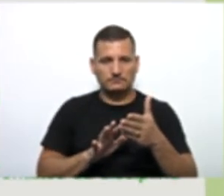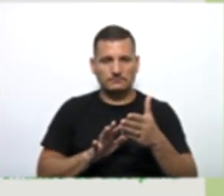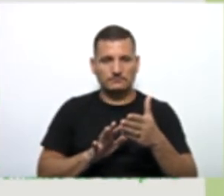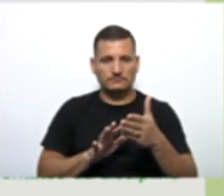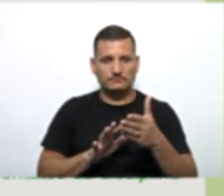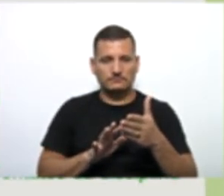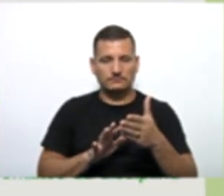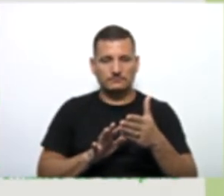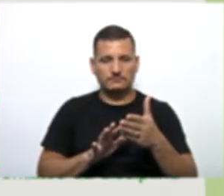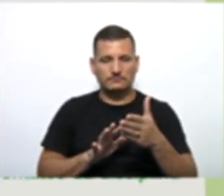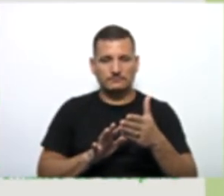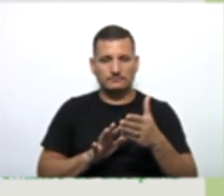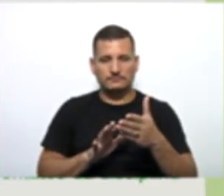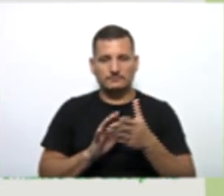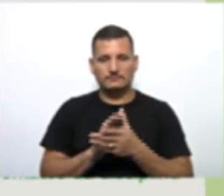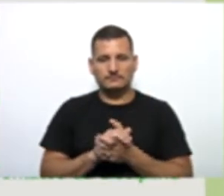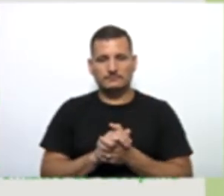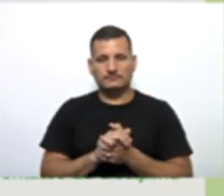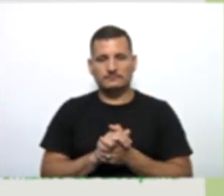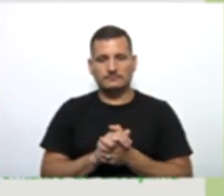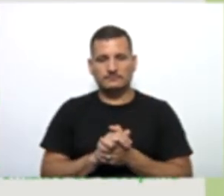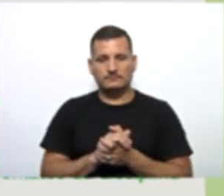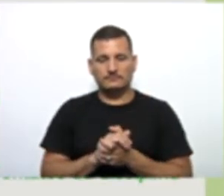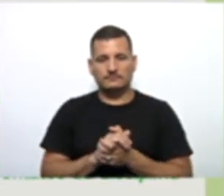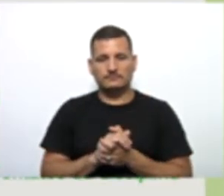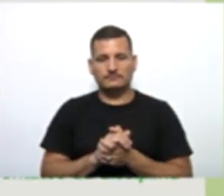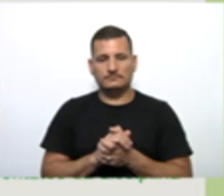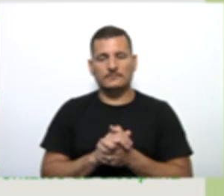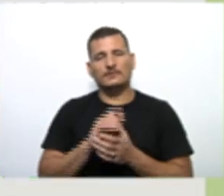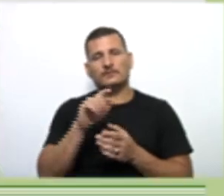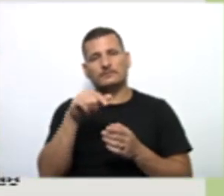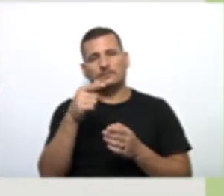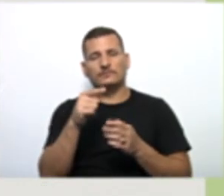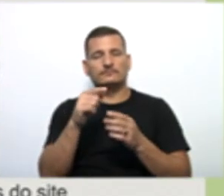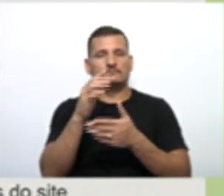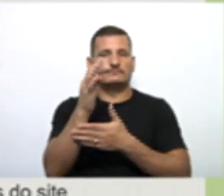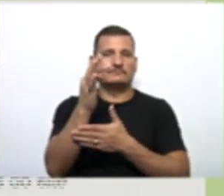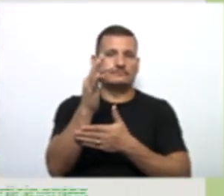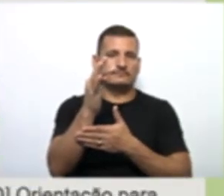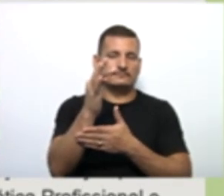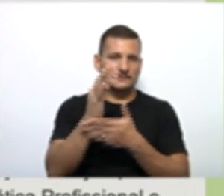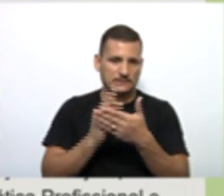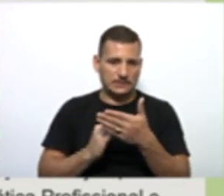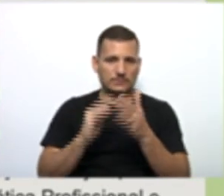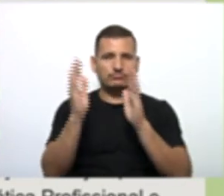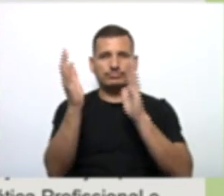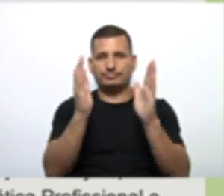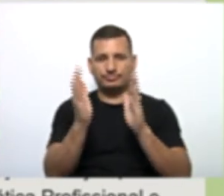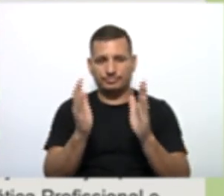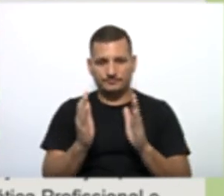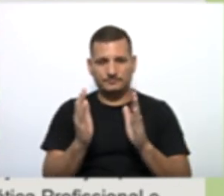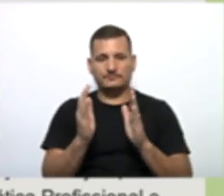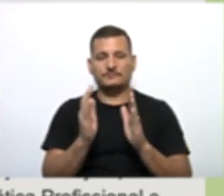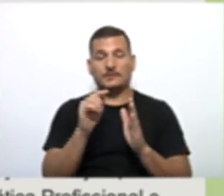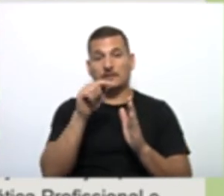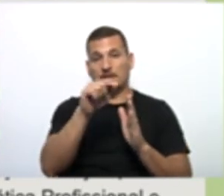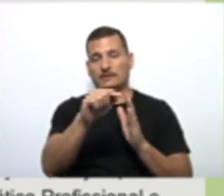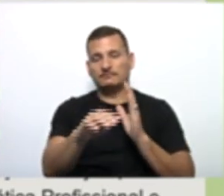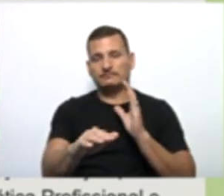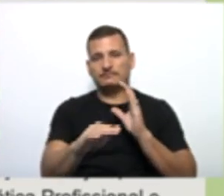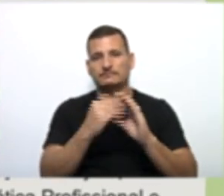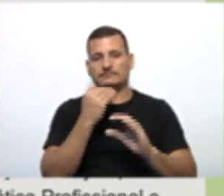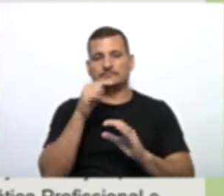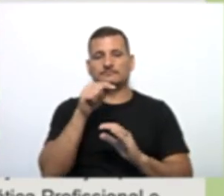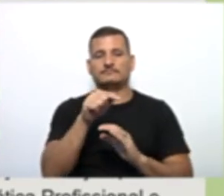ó. E você vai, depois que terminar a formatação do texto, vai enviar por aqui. Então, aqui tem as